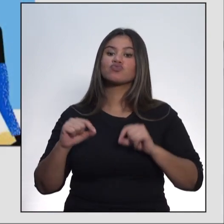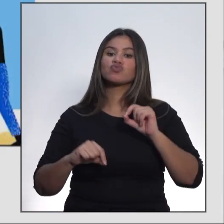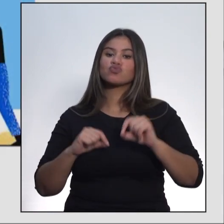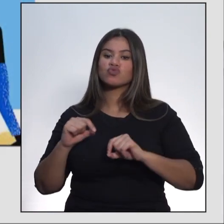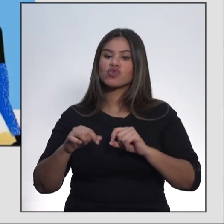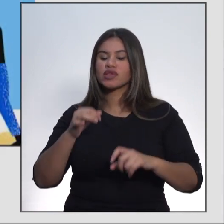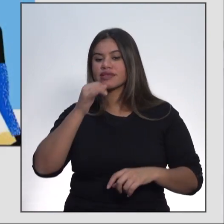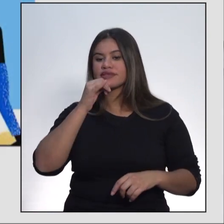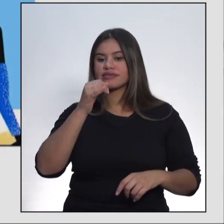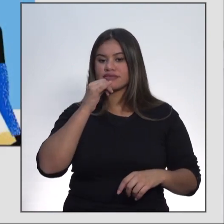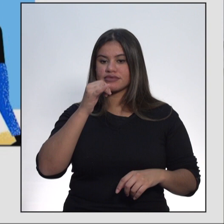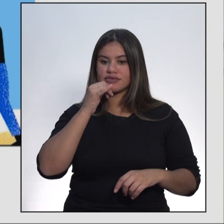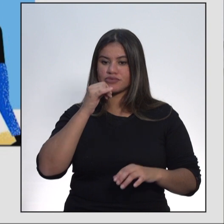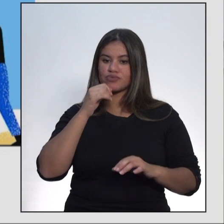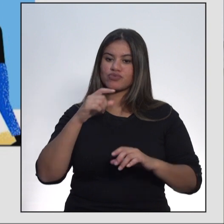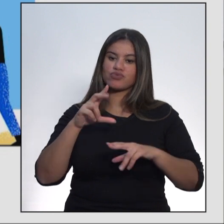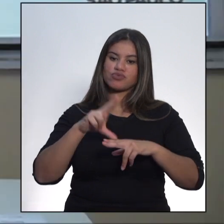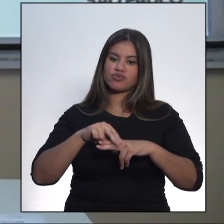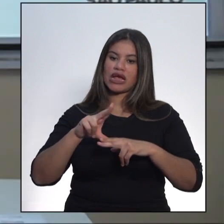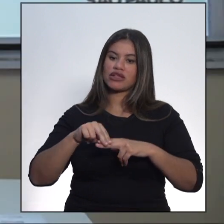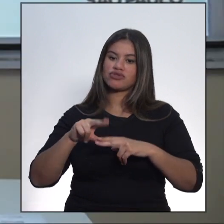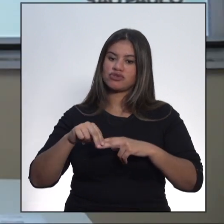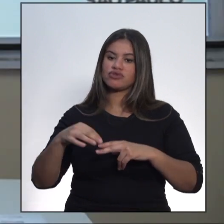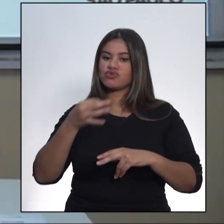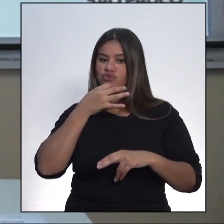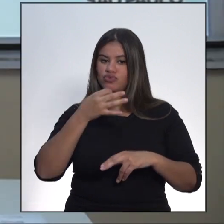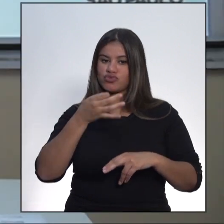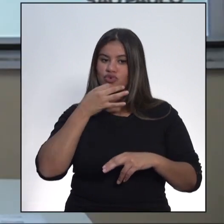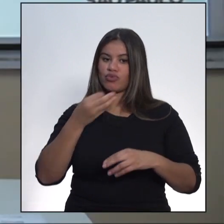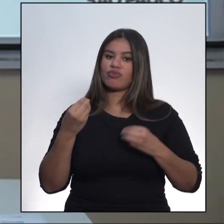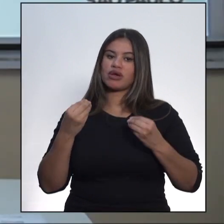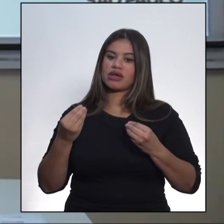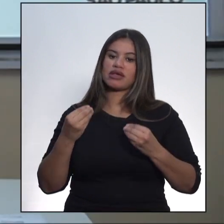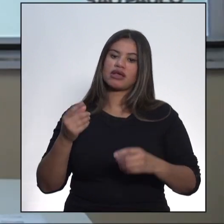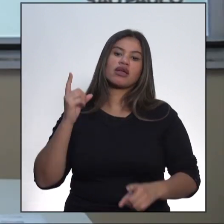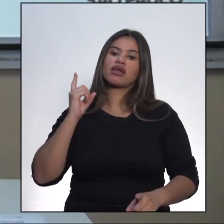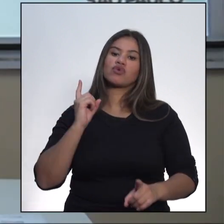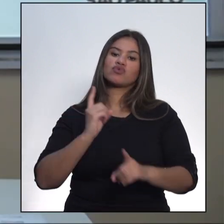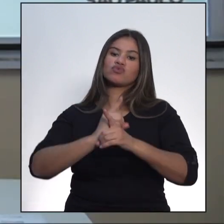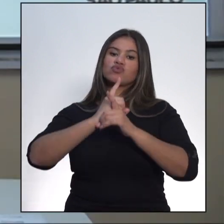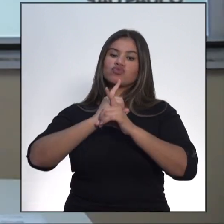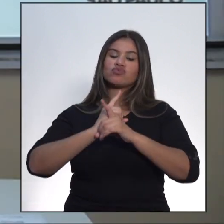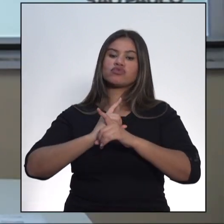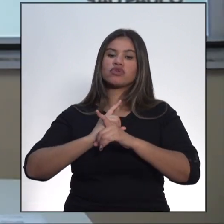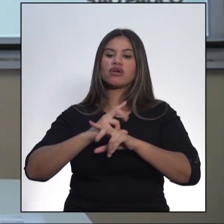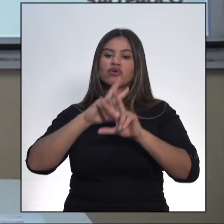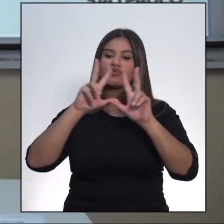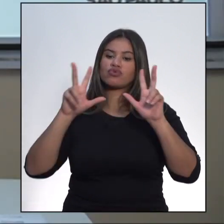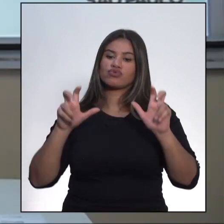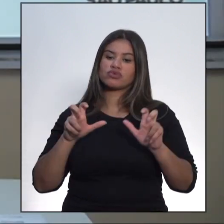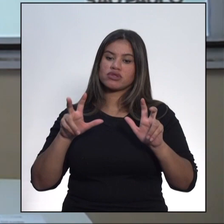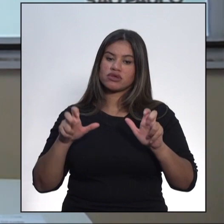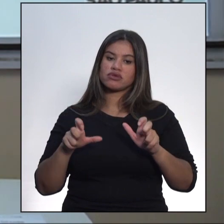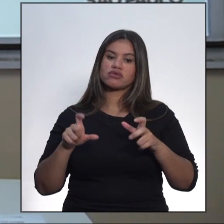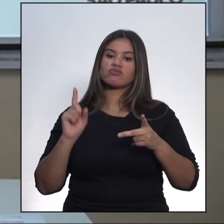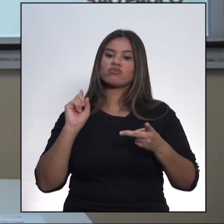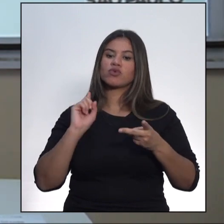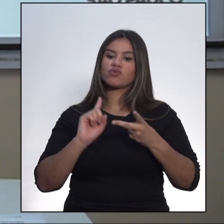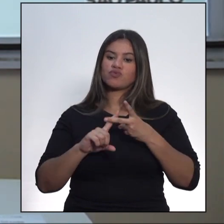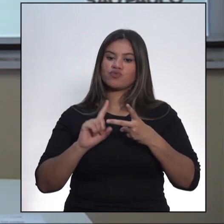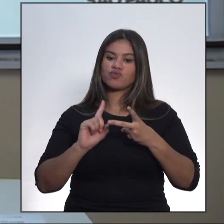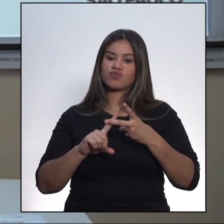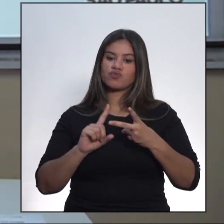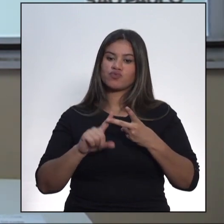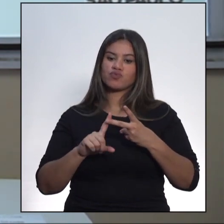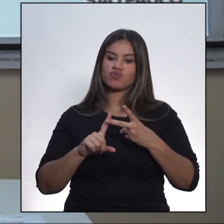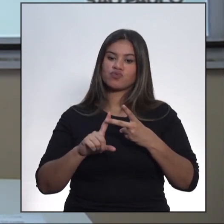um artigo de opinião para nós identificarmos onde o título se encontra, onde está